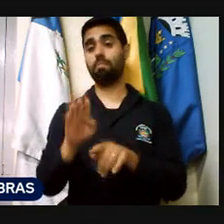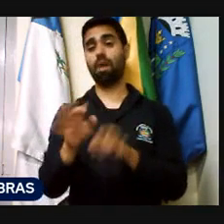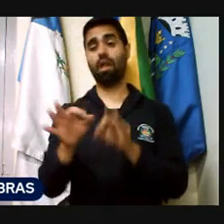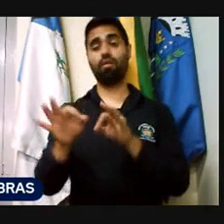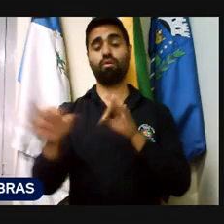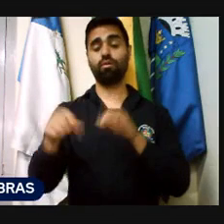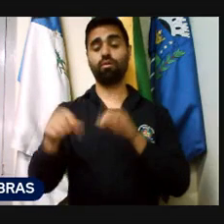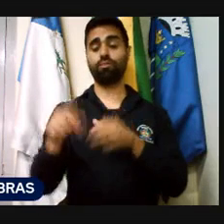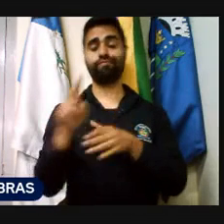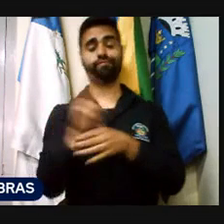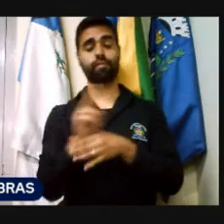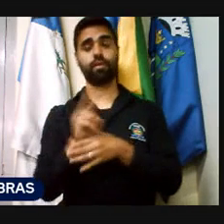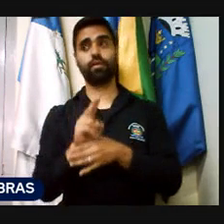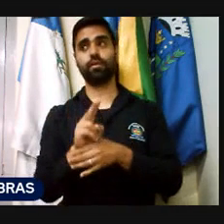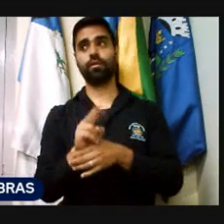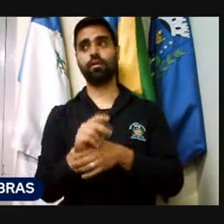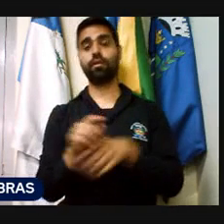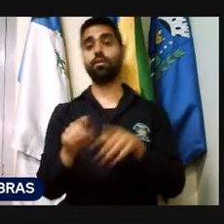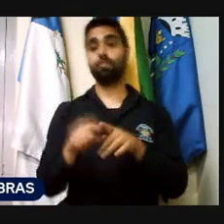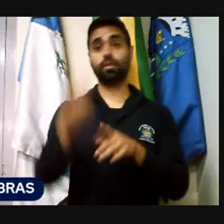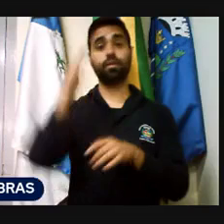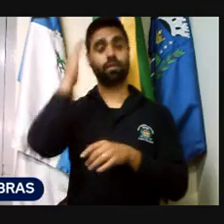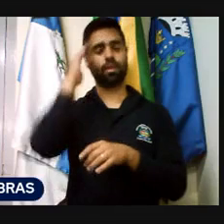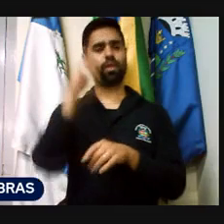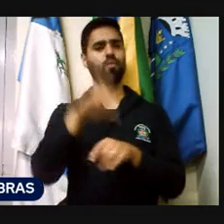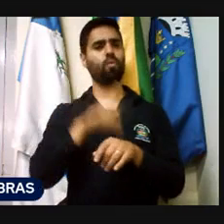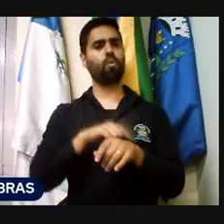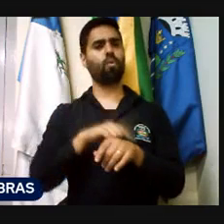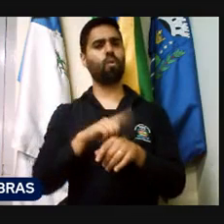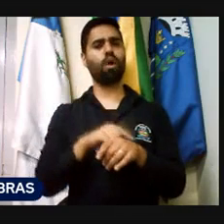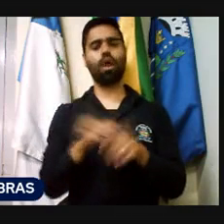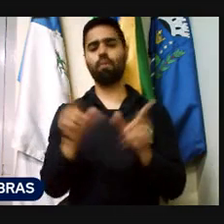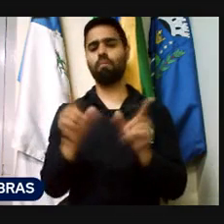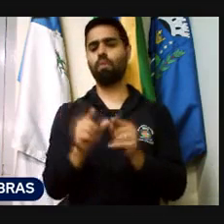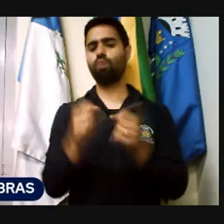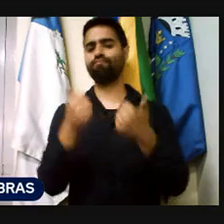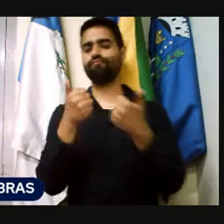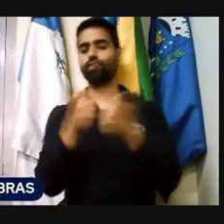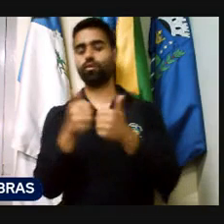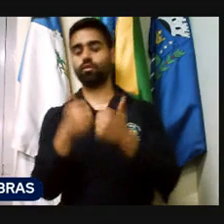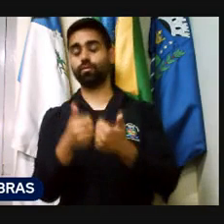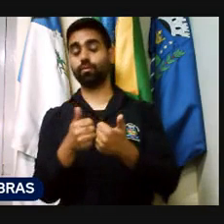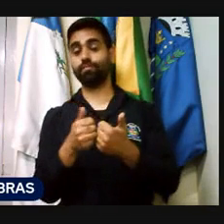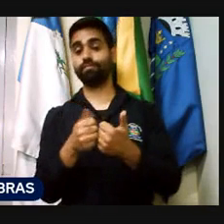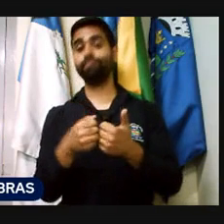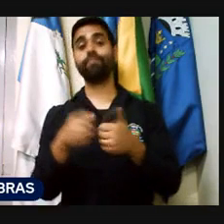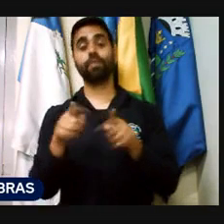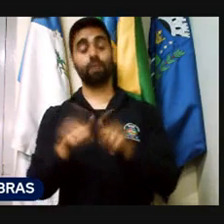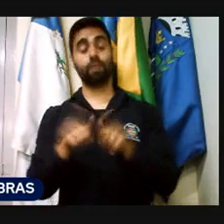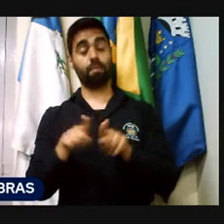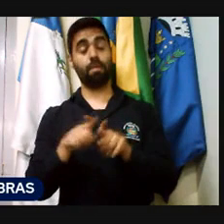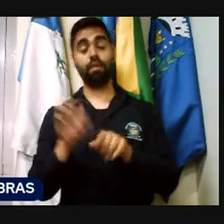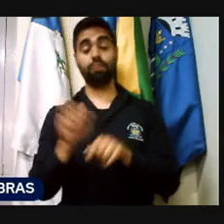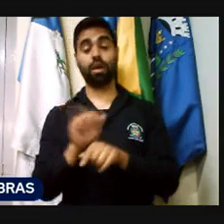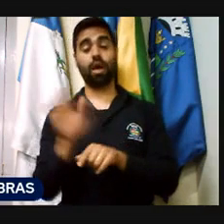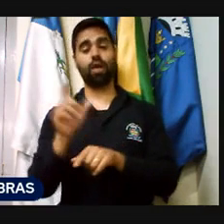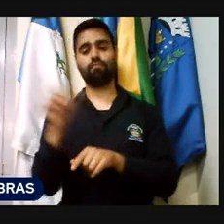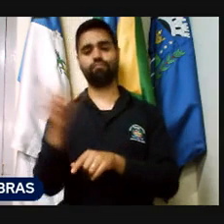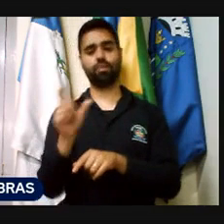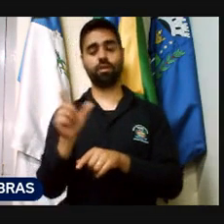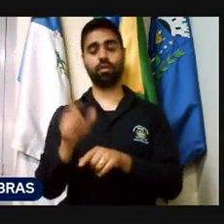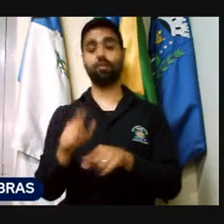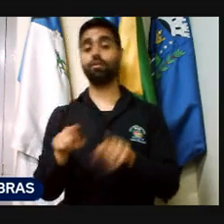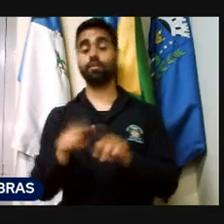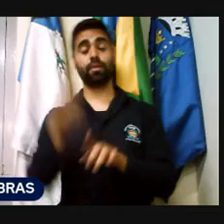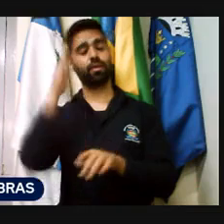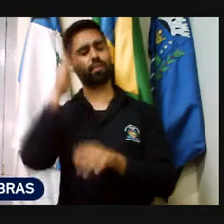sede do município, considerando os poucos horários de ônibus para as sedes, considerando o custo das passagens,